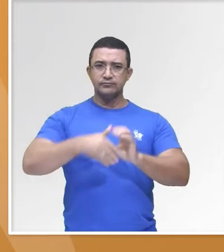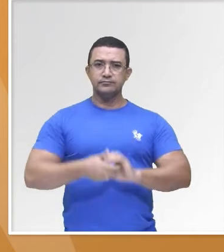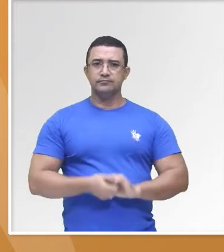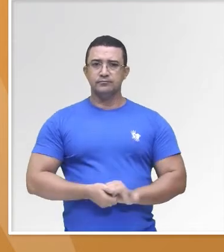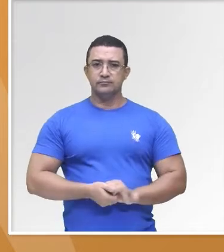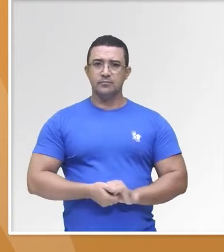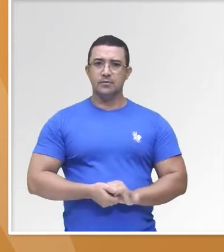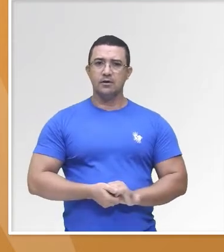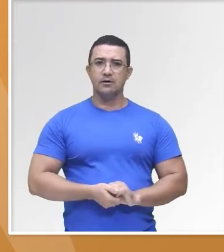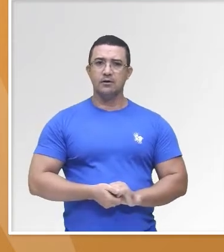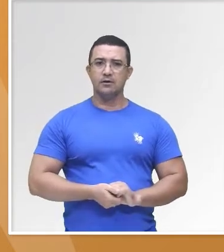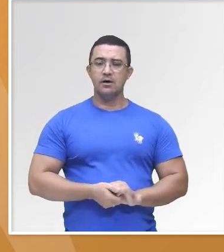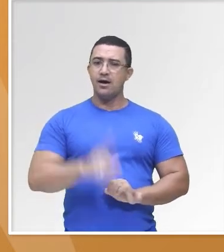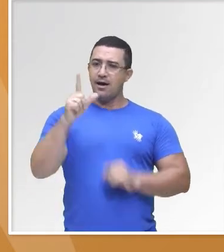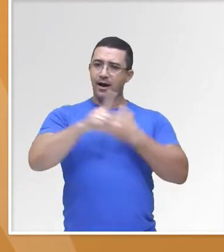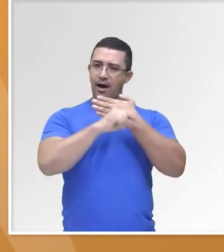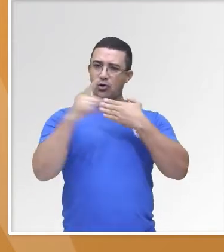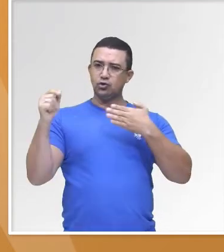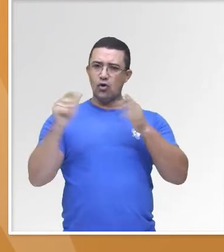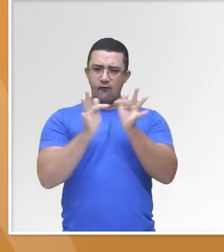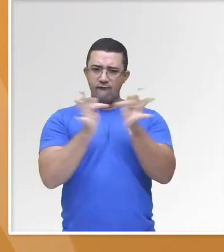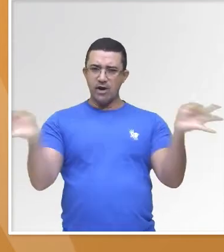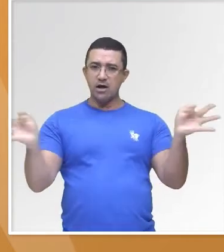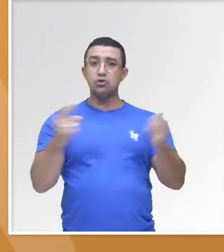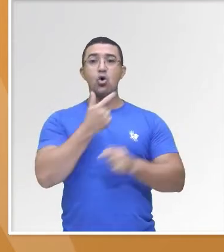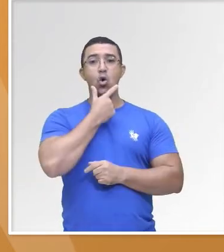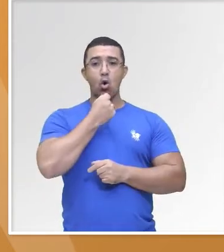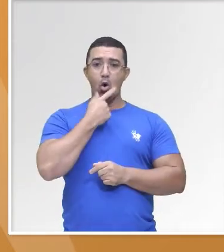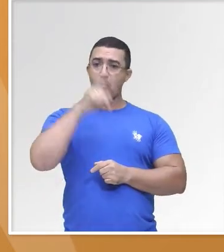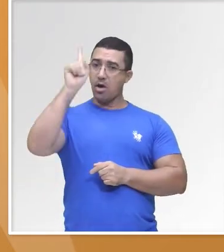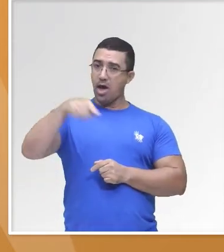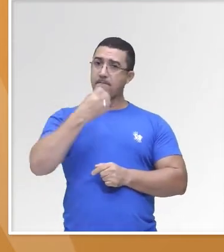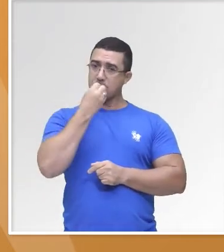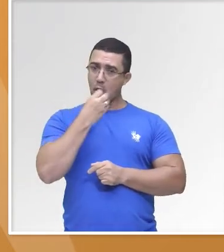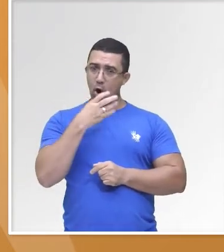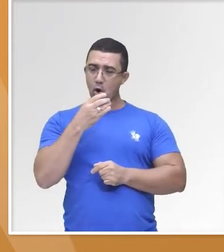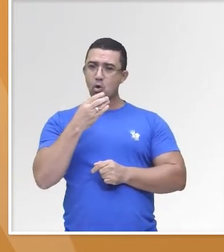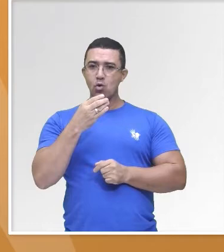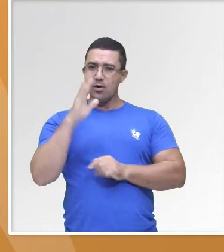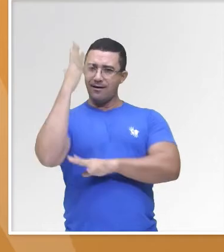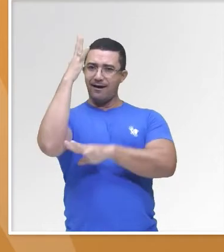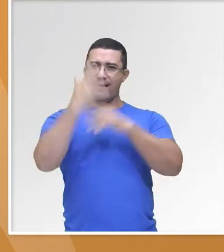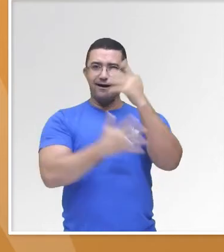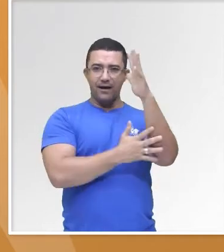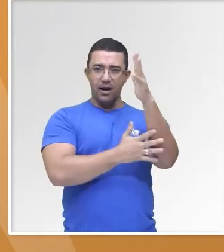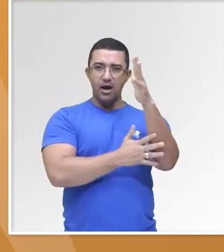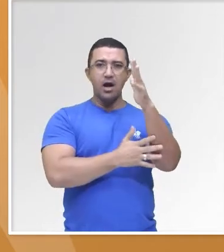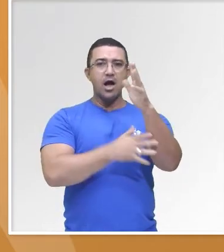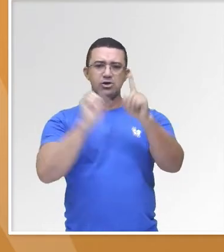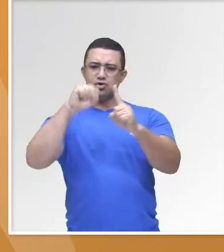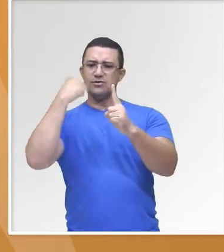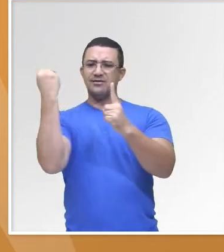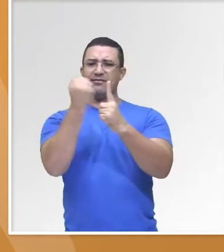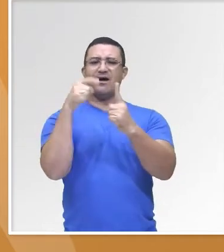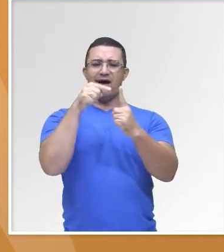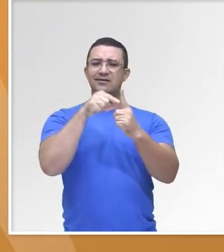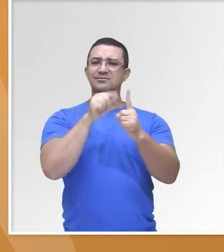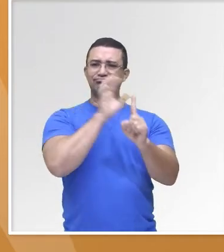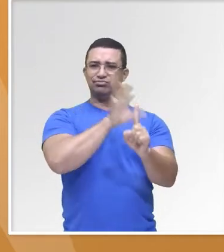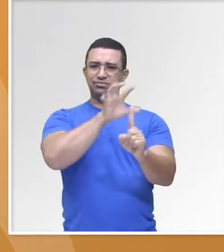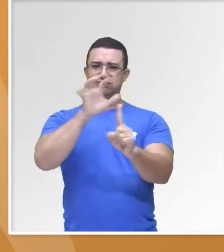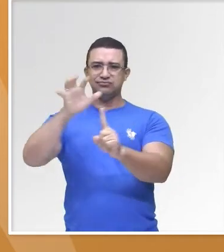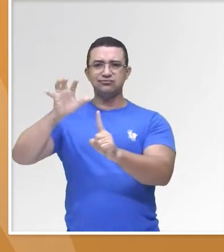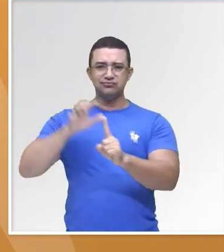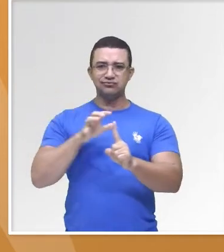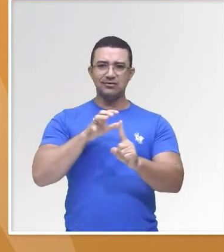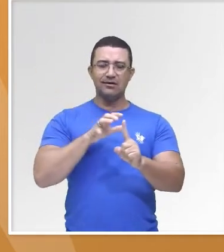o homem é bom por natureza, a sociedade que o corrompe. Olha que interessante,